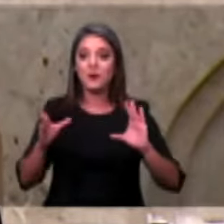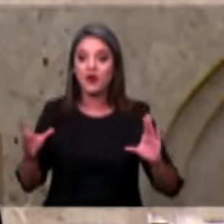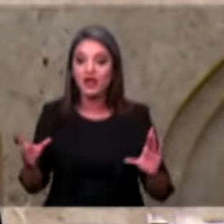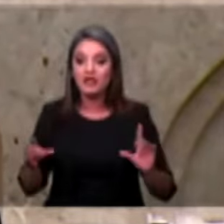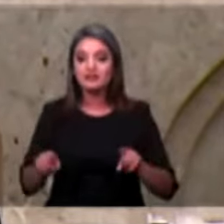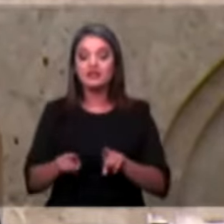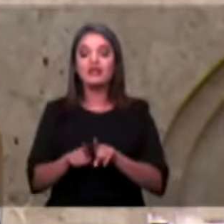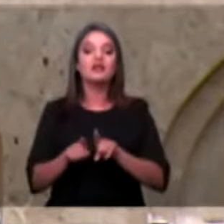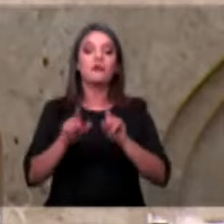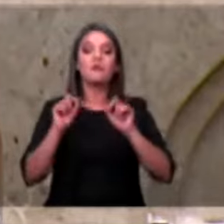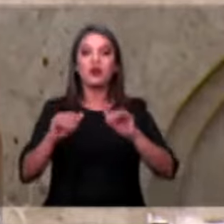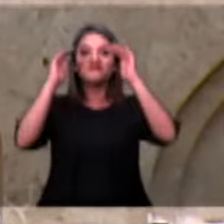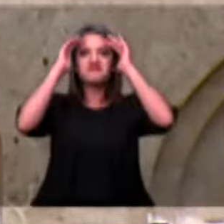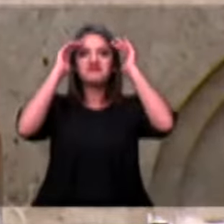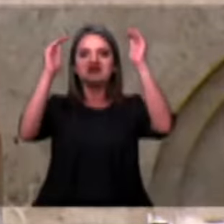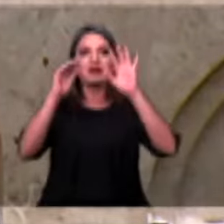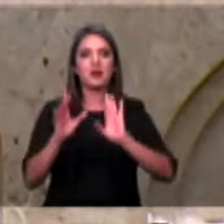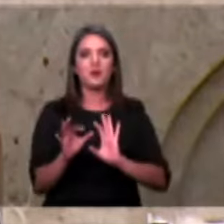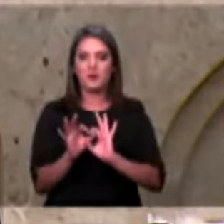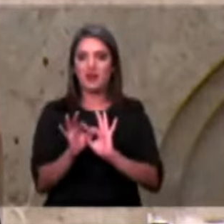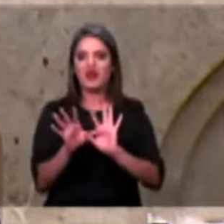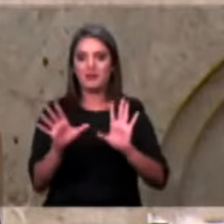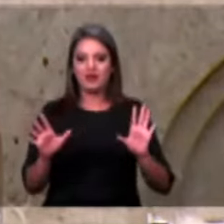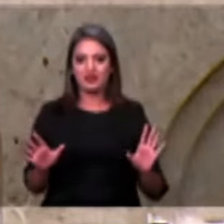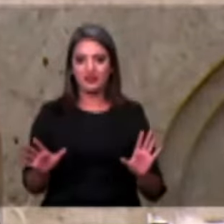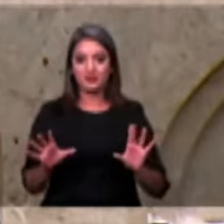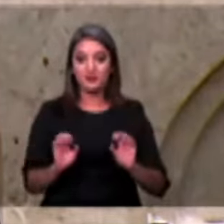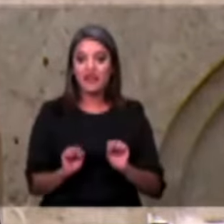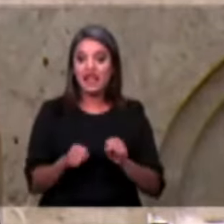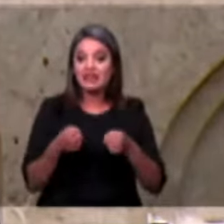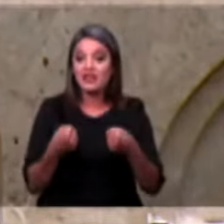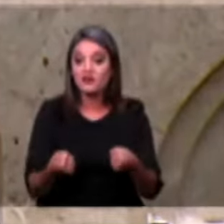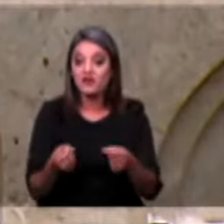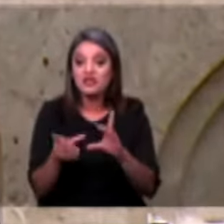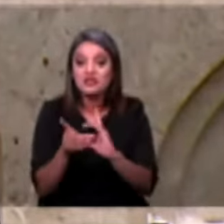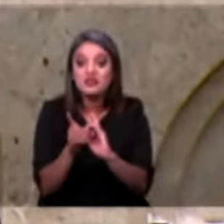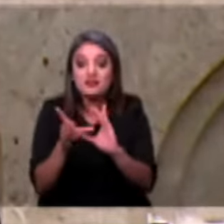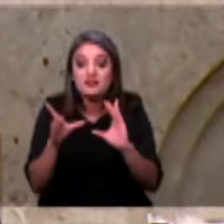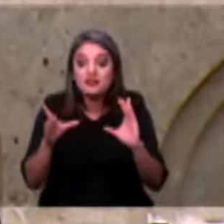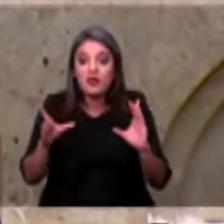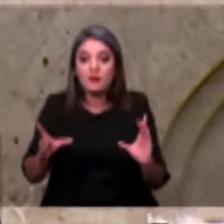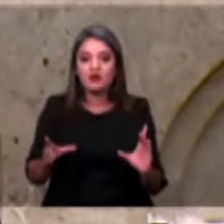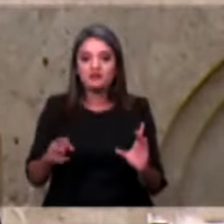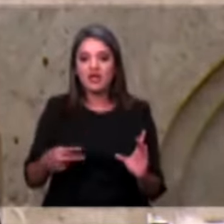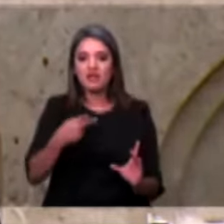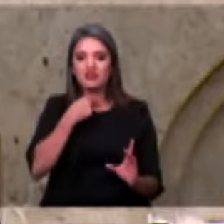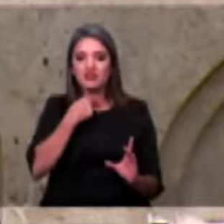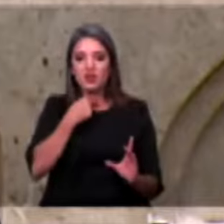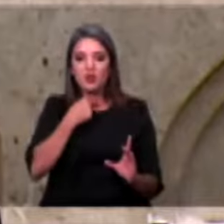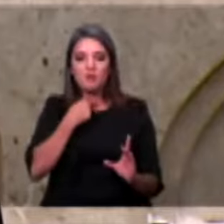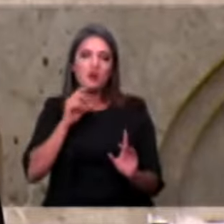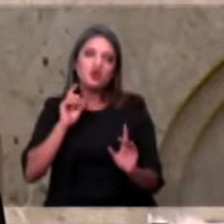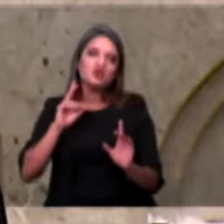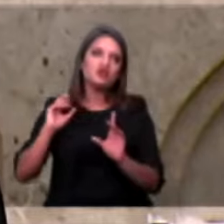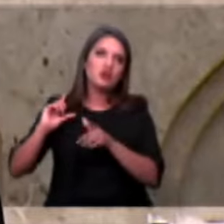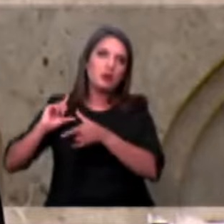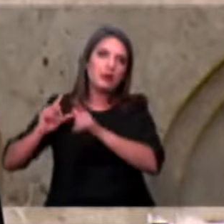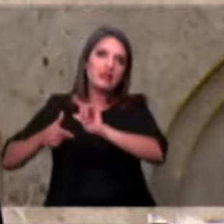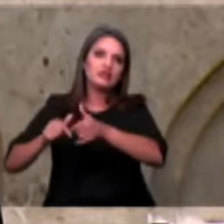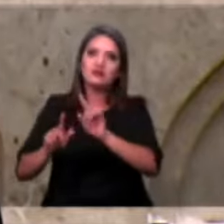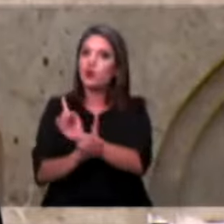ao primado das liberdades. A defesa da ordem democrática não pode ser meramente retórica. O